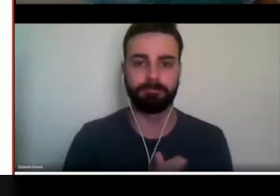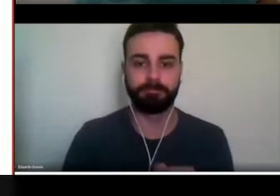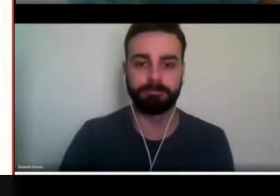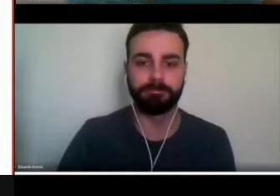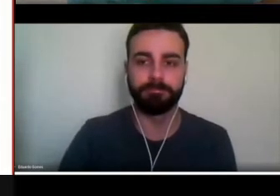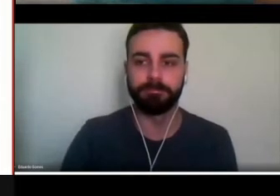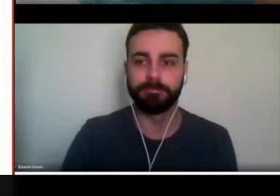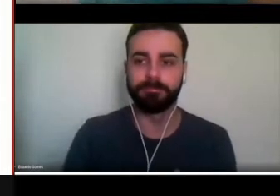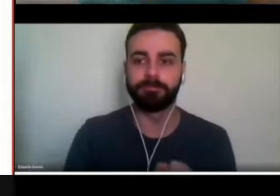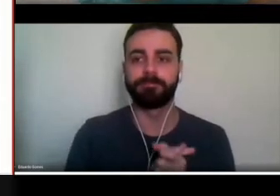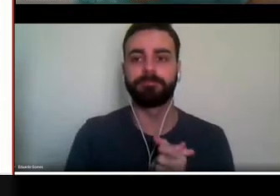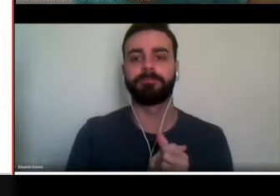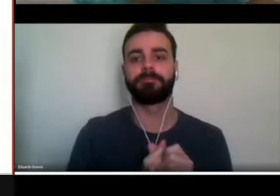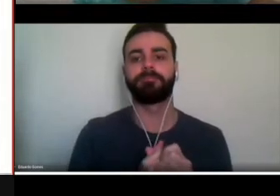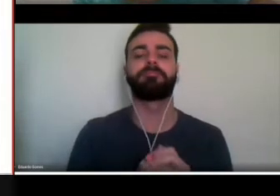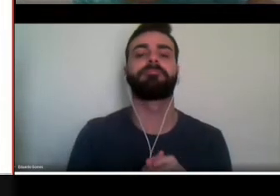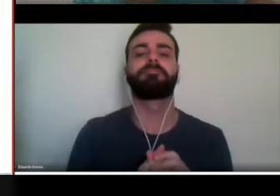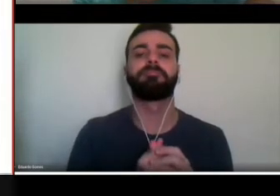Então, vamos lá.